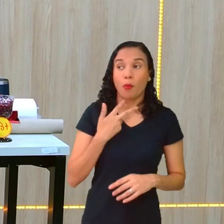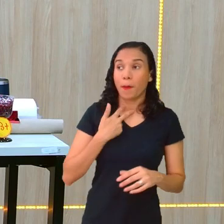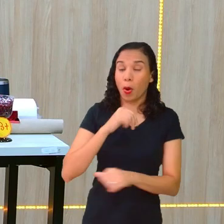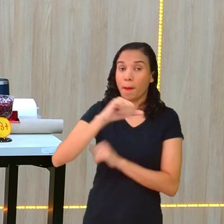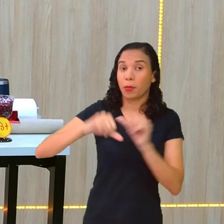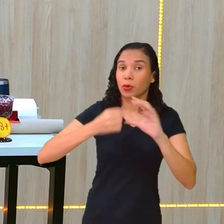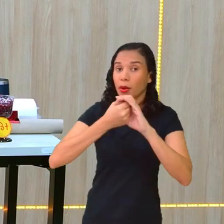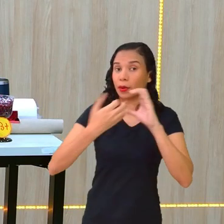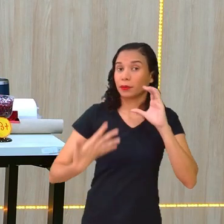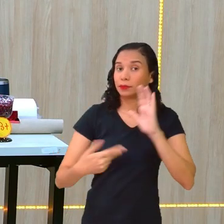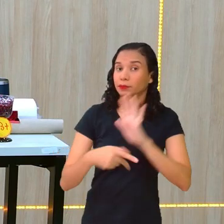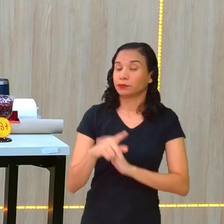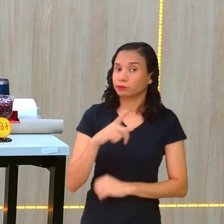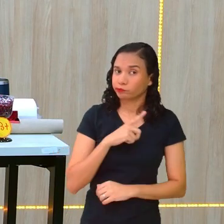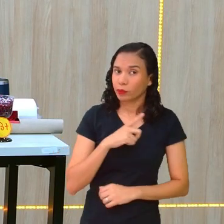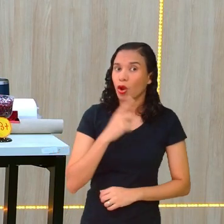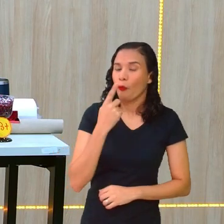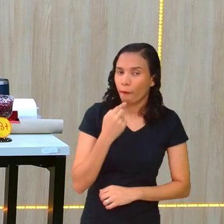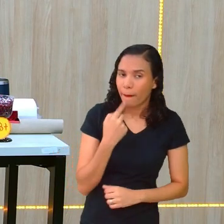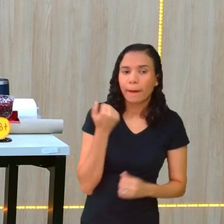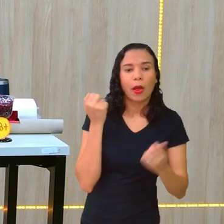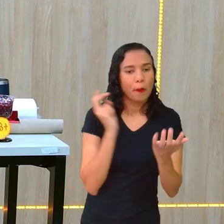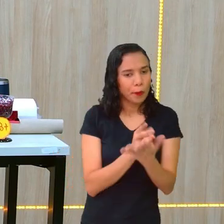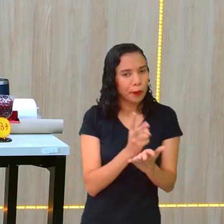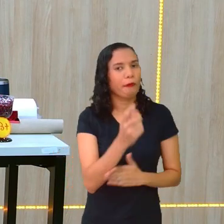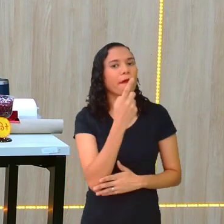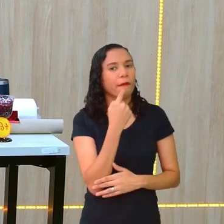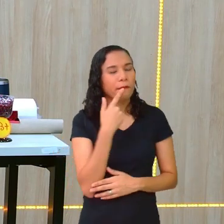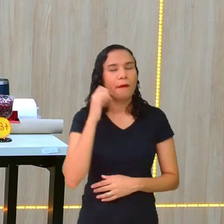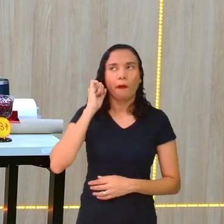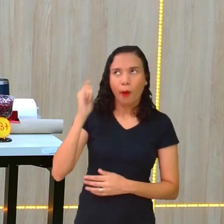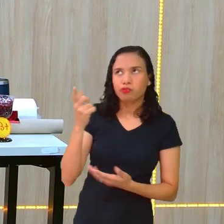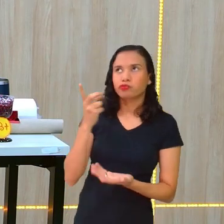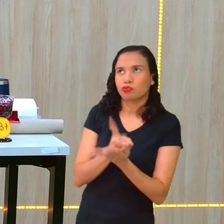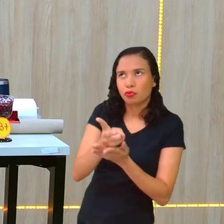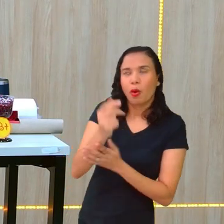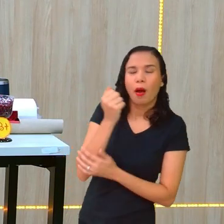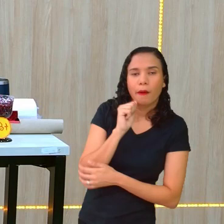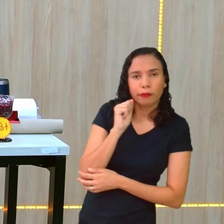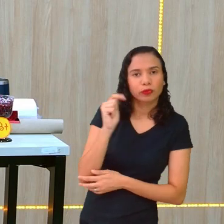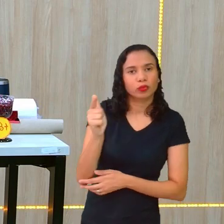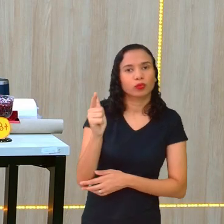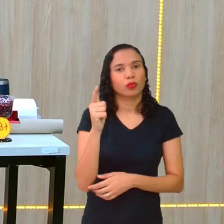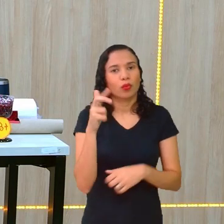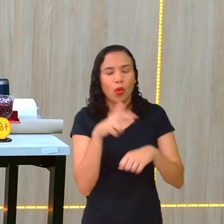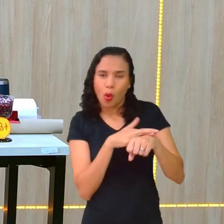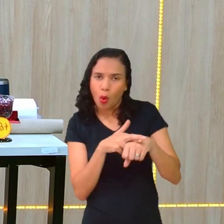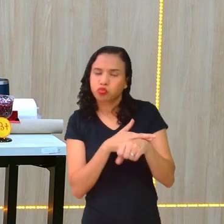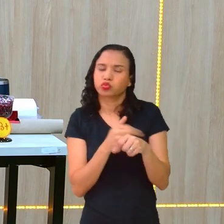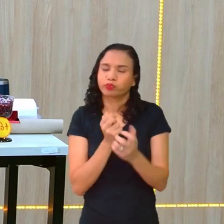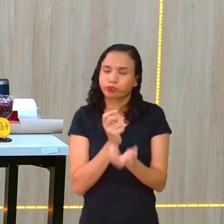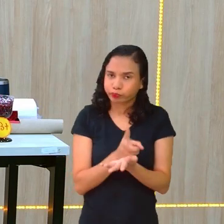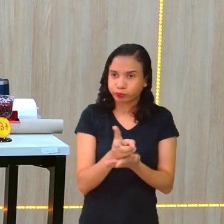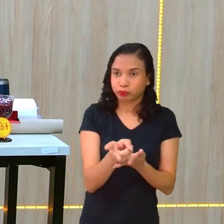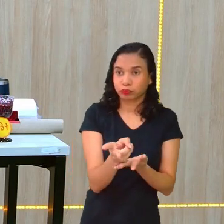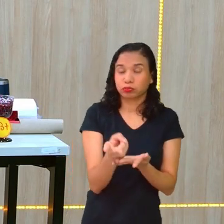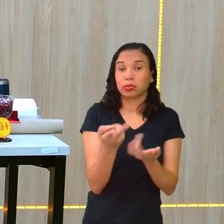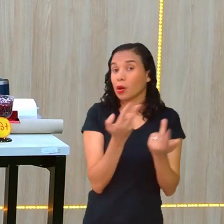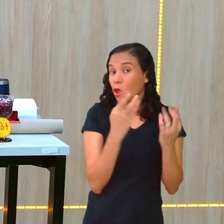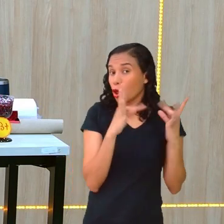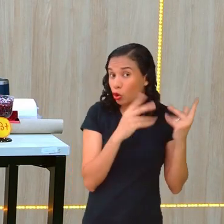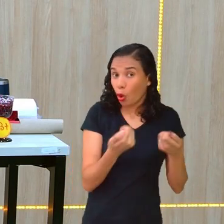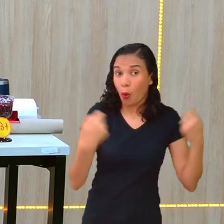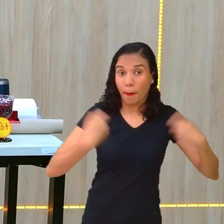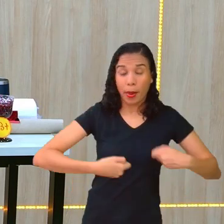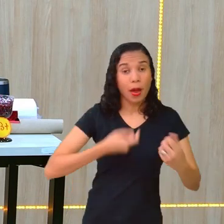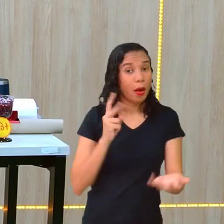as características. O vermelho tem que continuar vermelho, o azul, azul, né? O roxo, roxo, o vermelho com glitter,